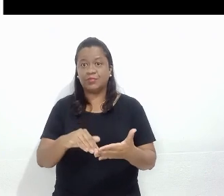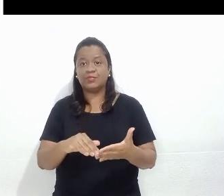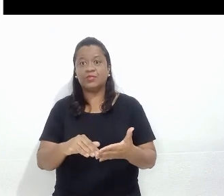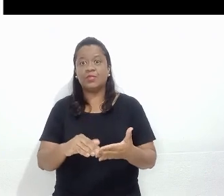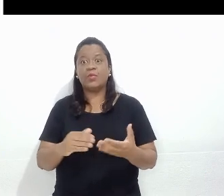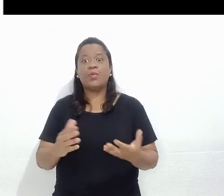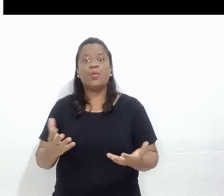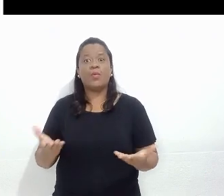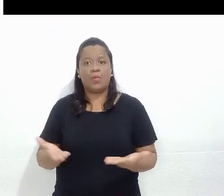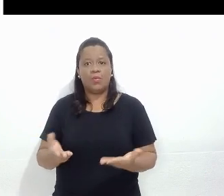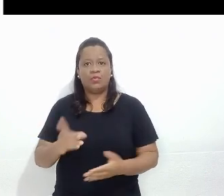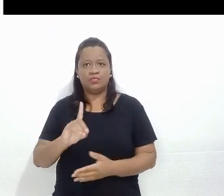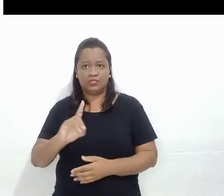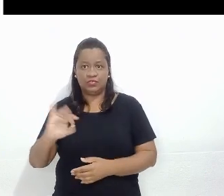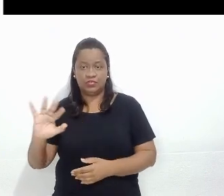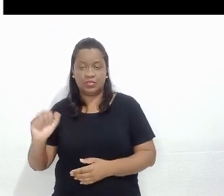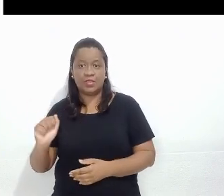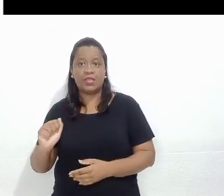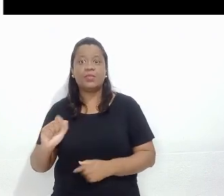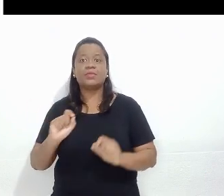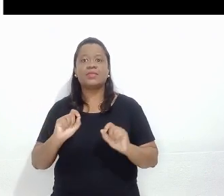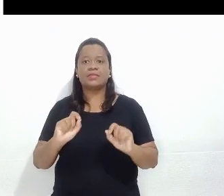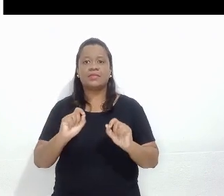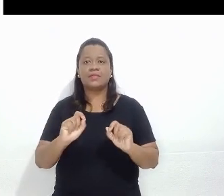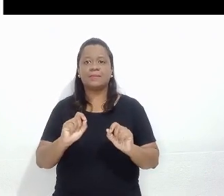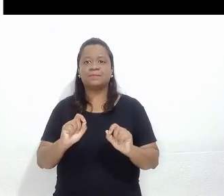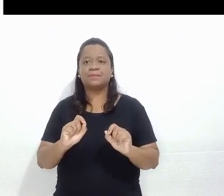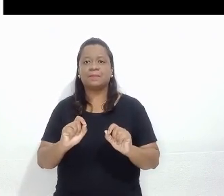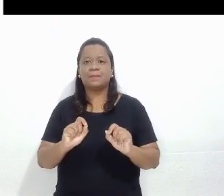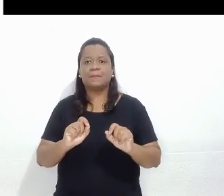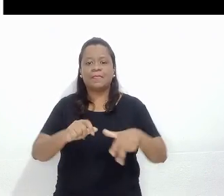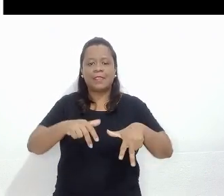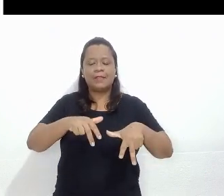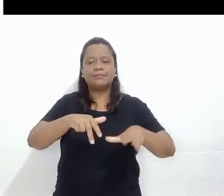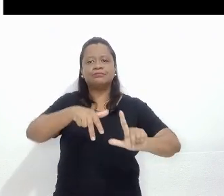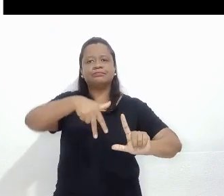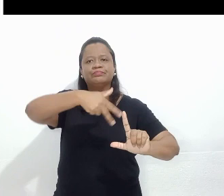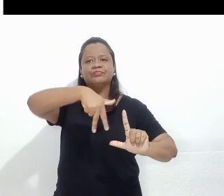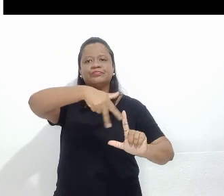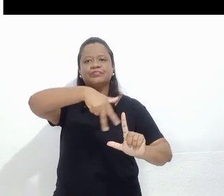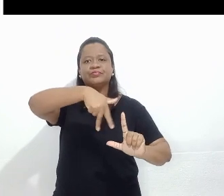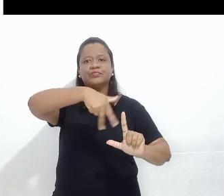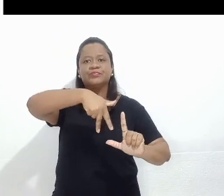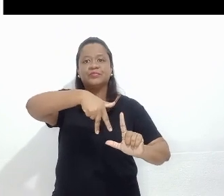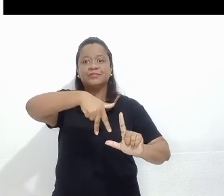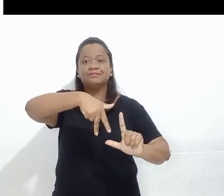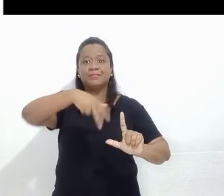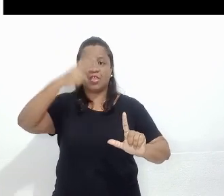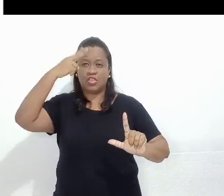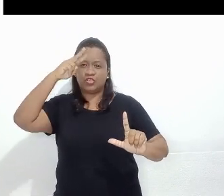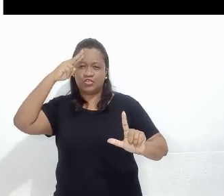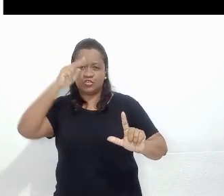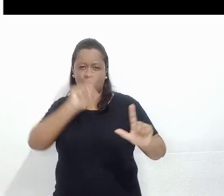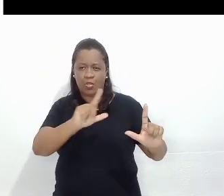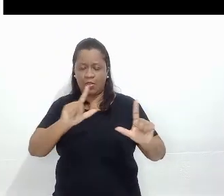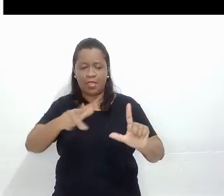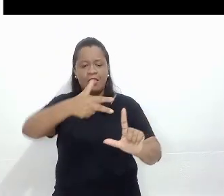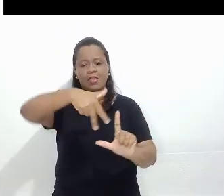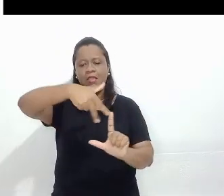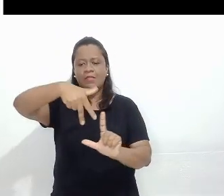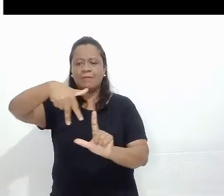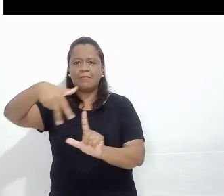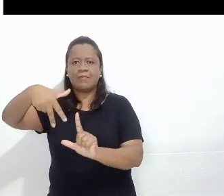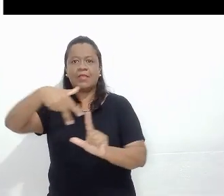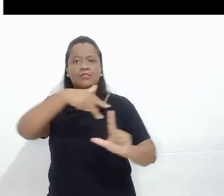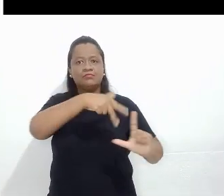de animatic, que é o storyboard animado, né? Isso também tem muitos diretores de fotografia que fazem isso.